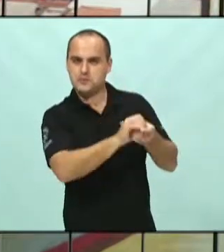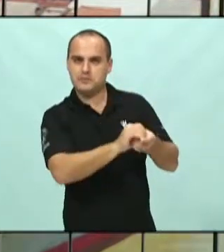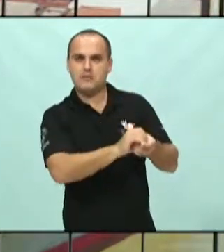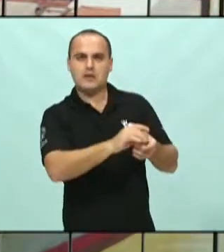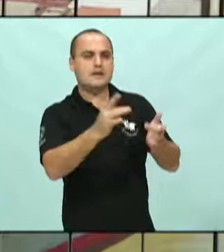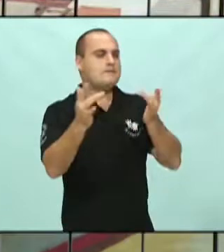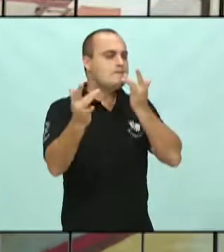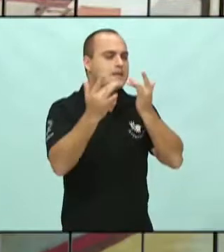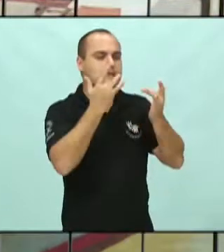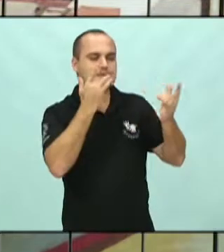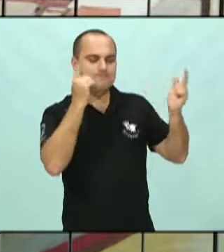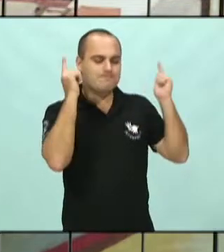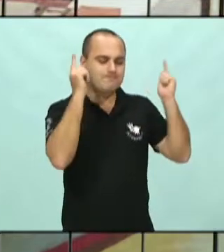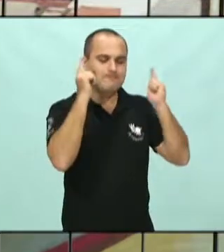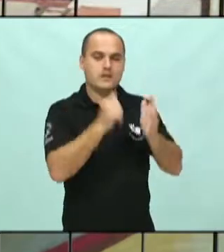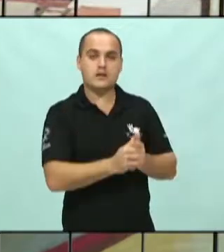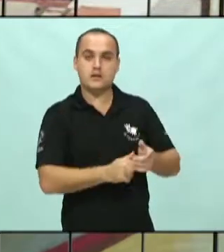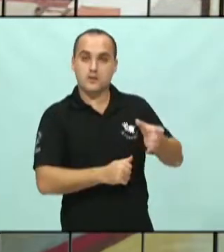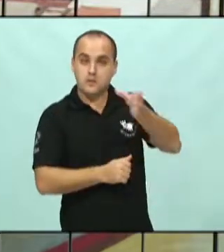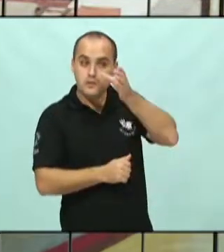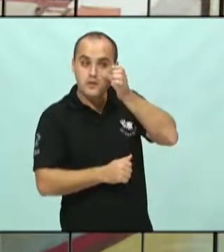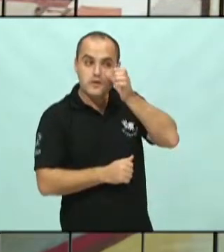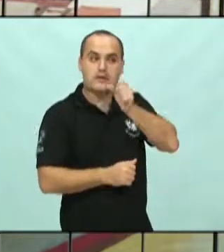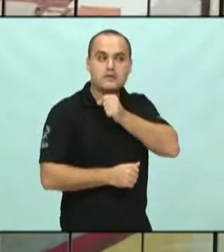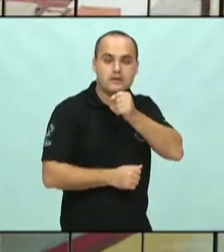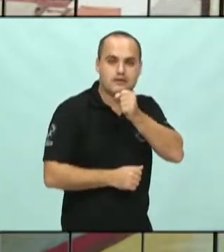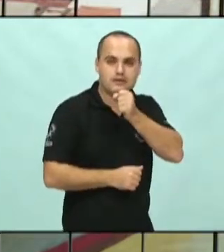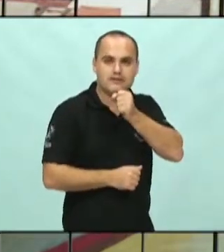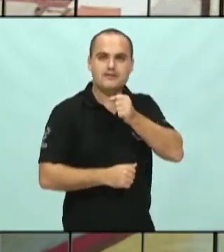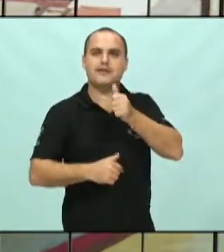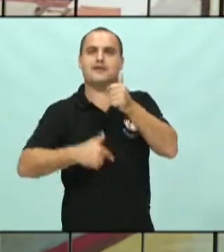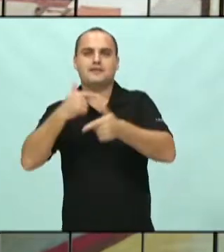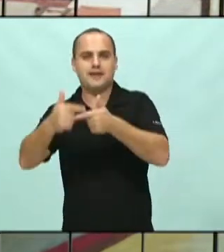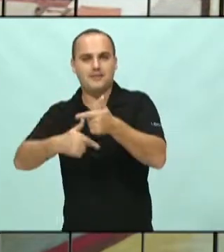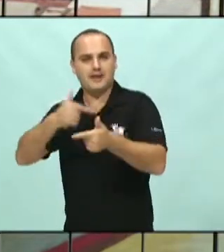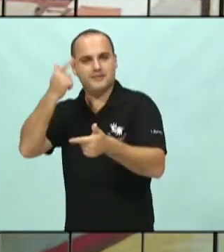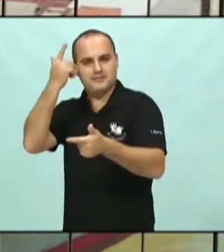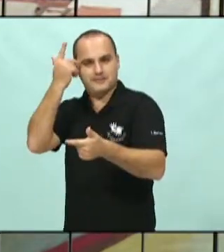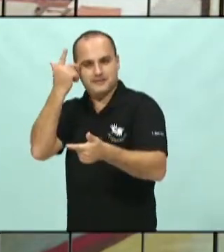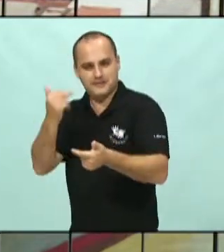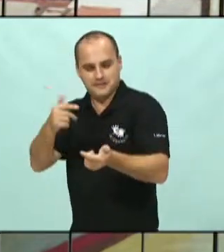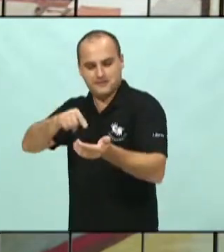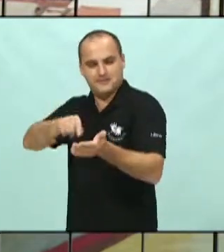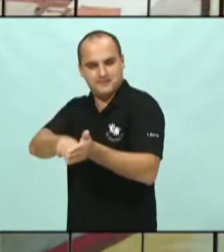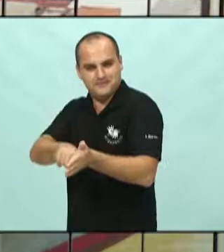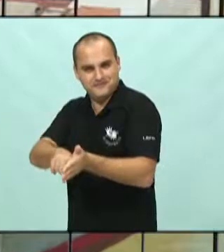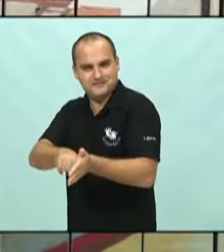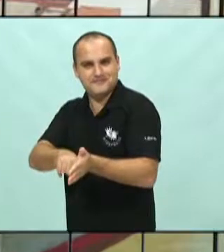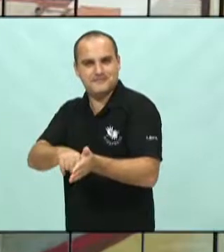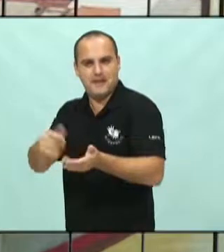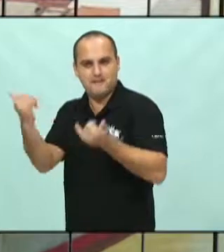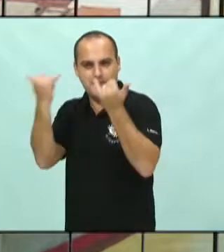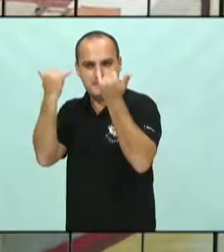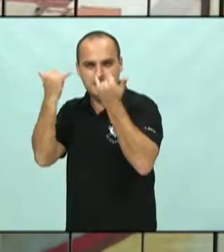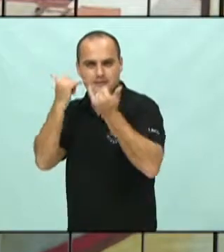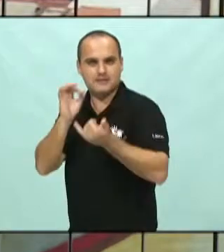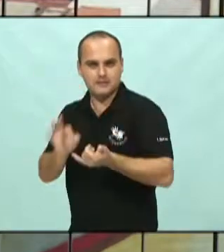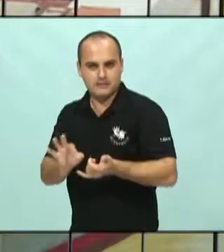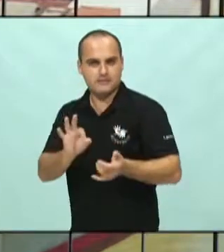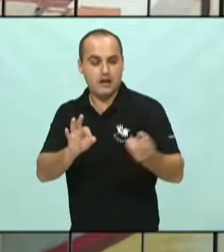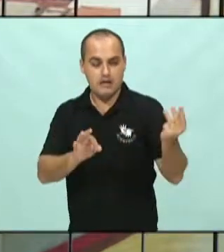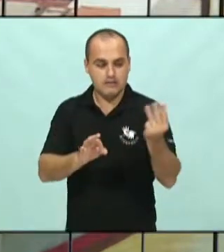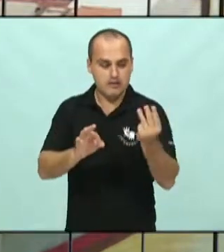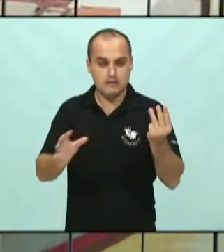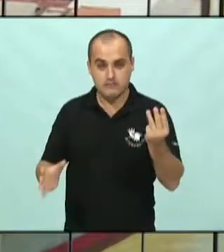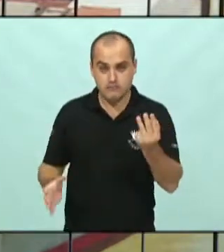do torcedor, a curiosidade do jornalista e o trabalho do historiador de ir atrás das informações, né? Então acho que misturou bem essas